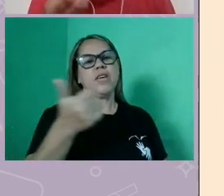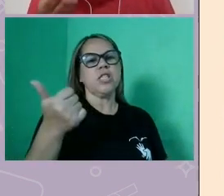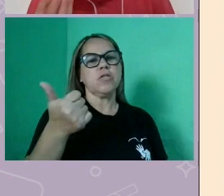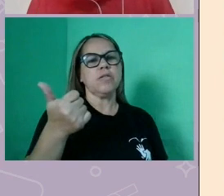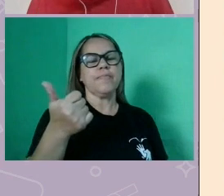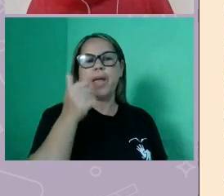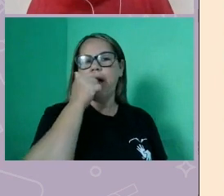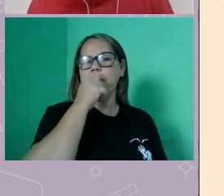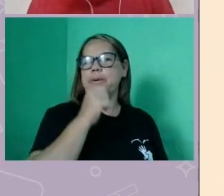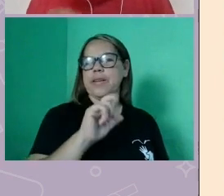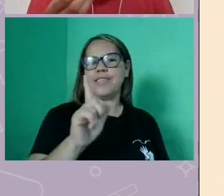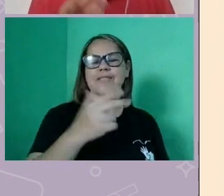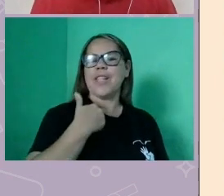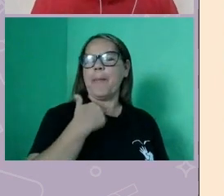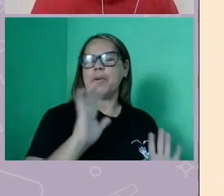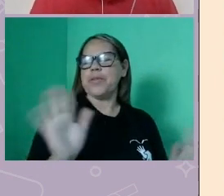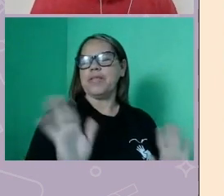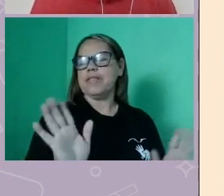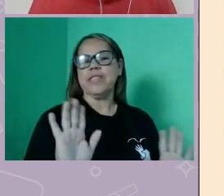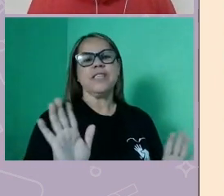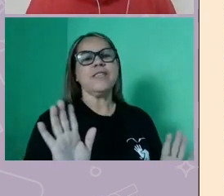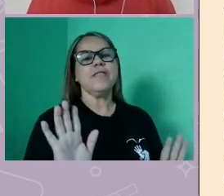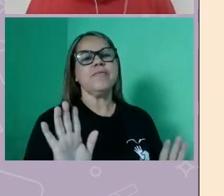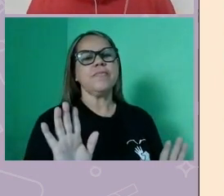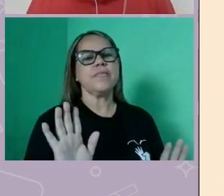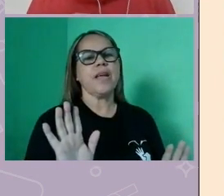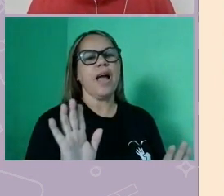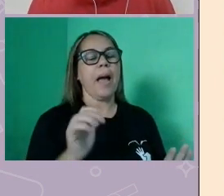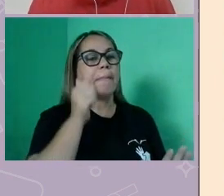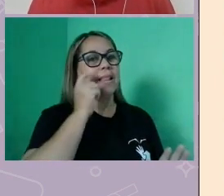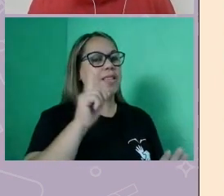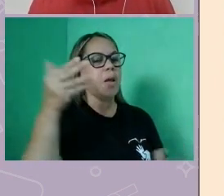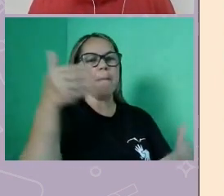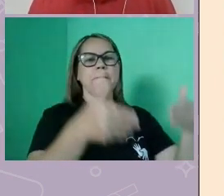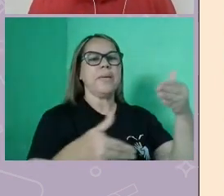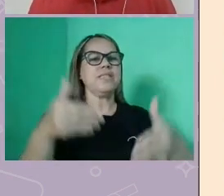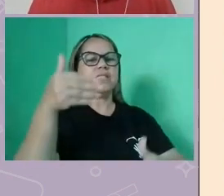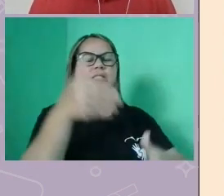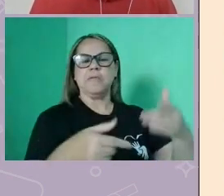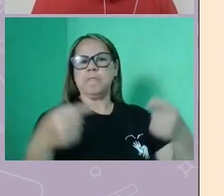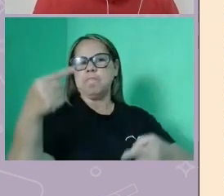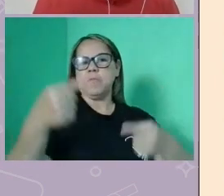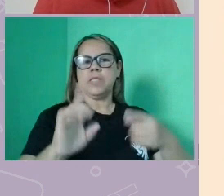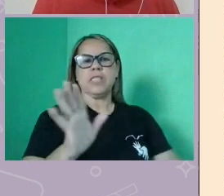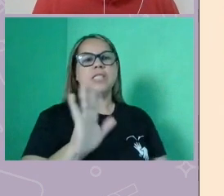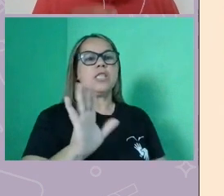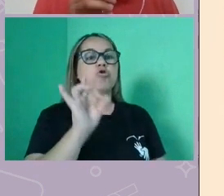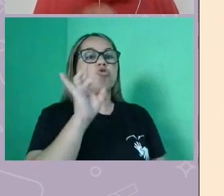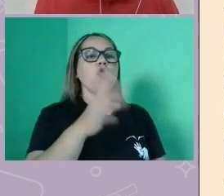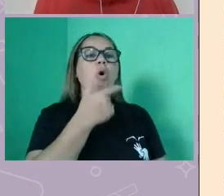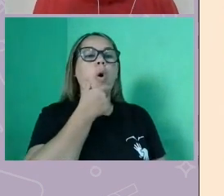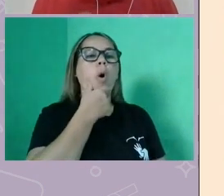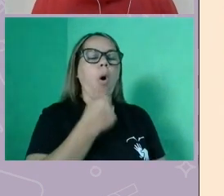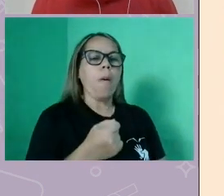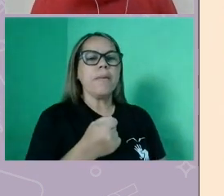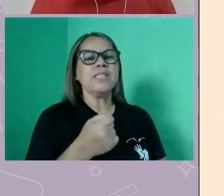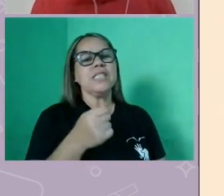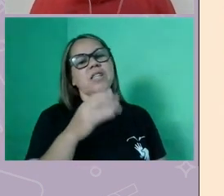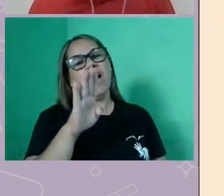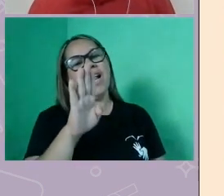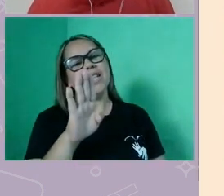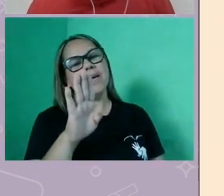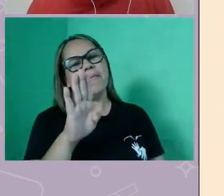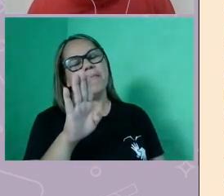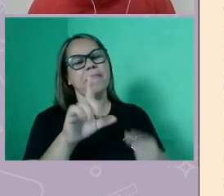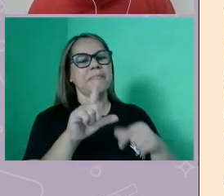estavam excluídas as mulheres não tinham participação política somente os homens então a letra B também